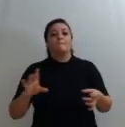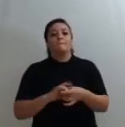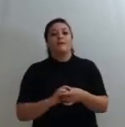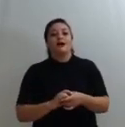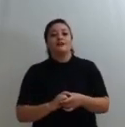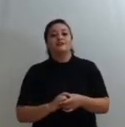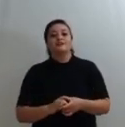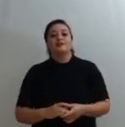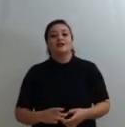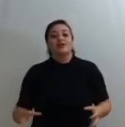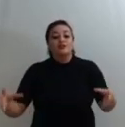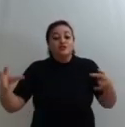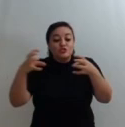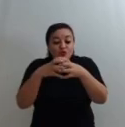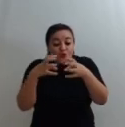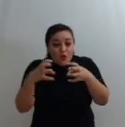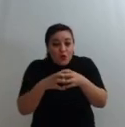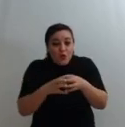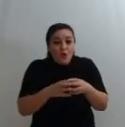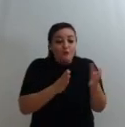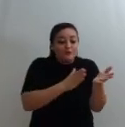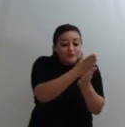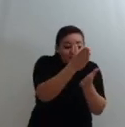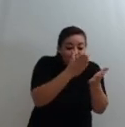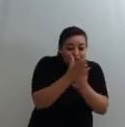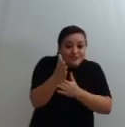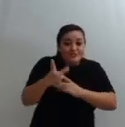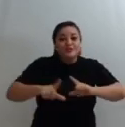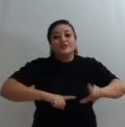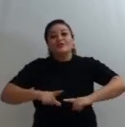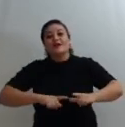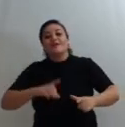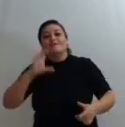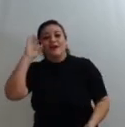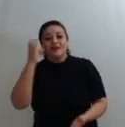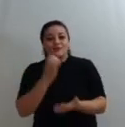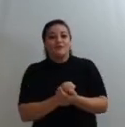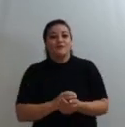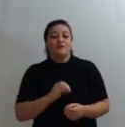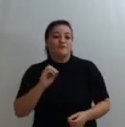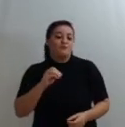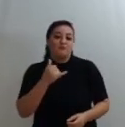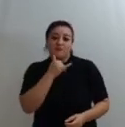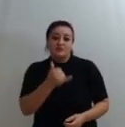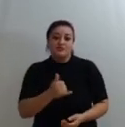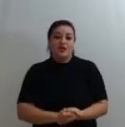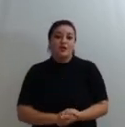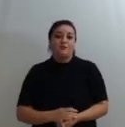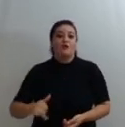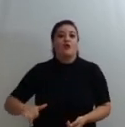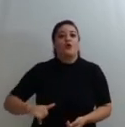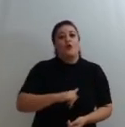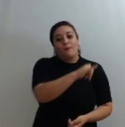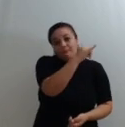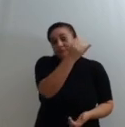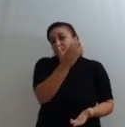de tarefas do grupo criminoso. Então, por exemplo, o piloto de uma aeronave que faz o transporte,